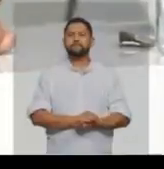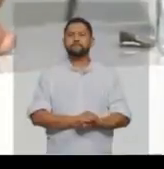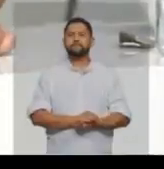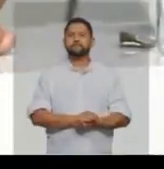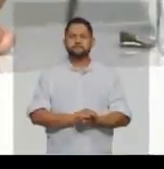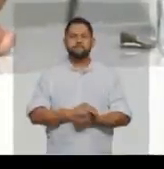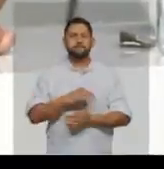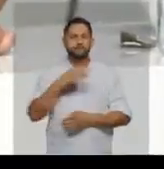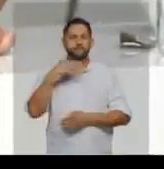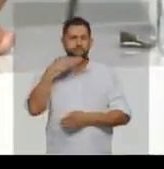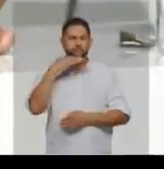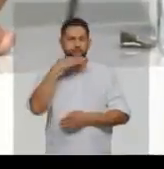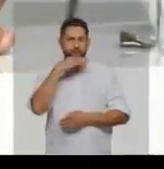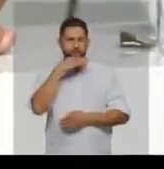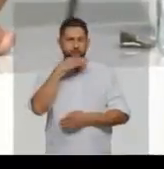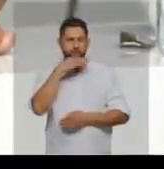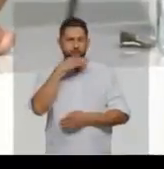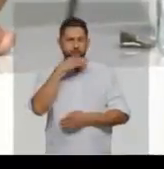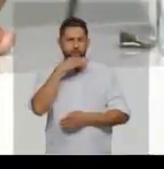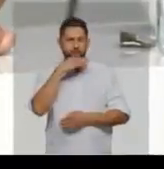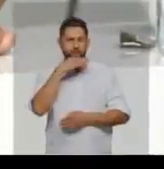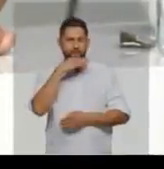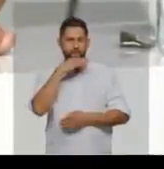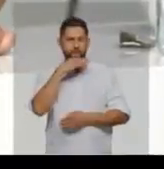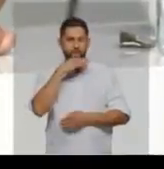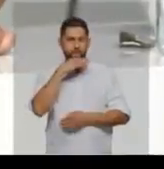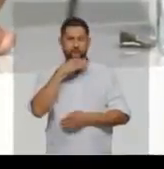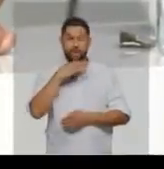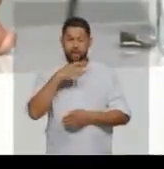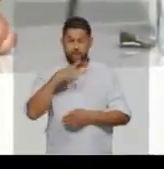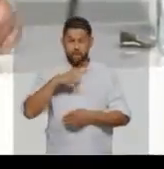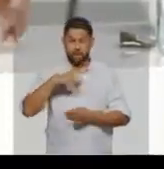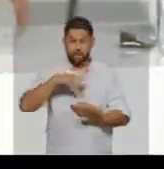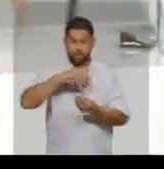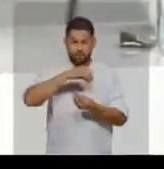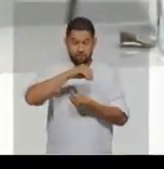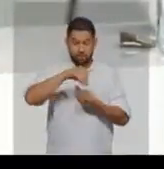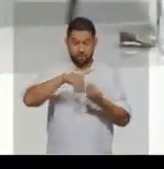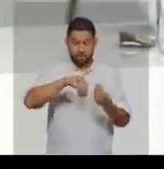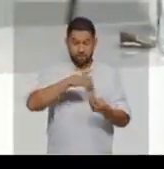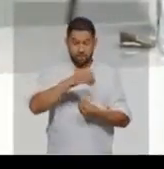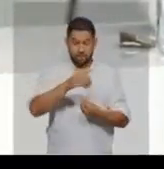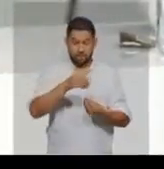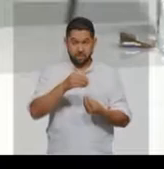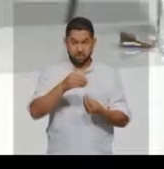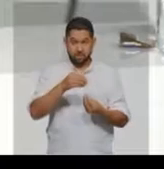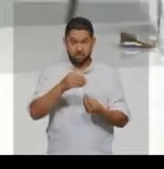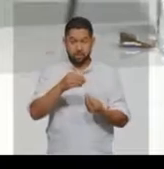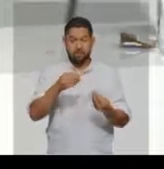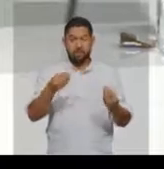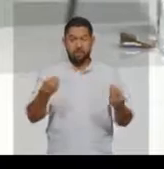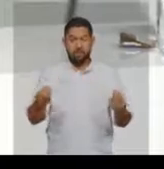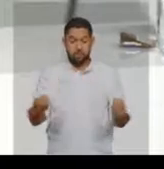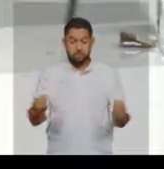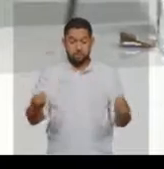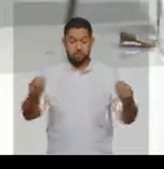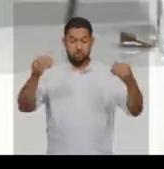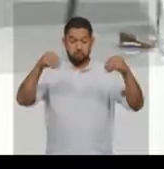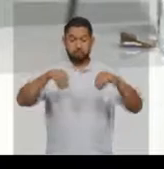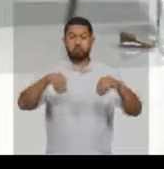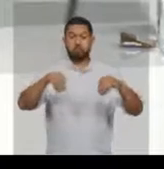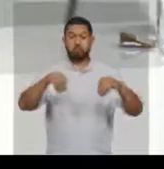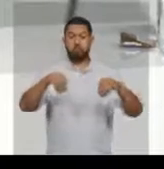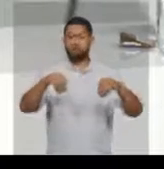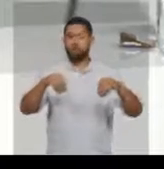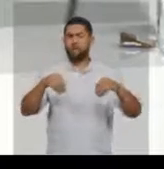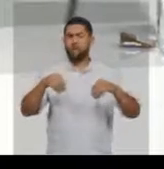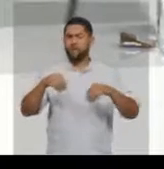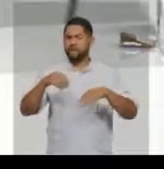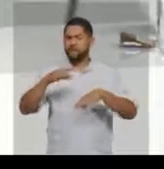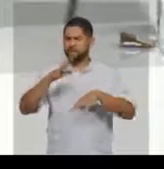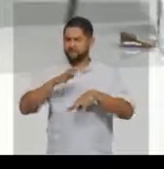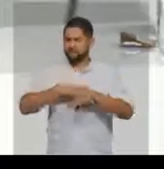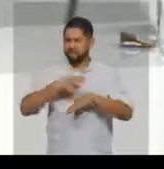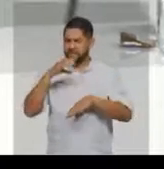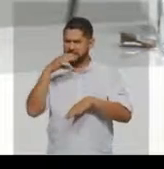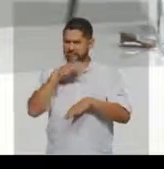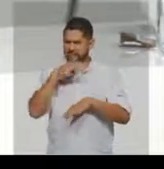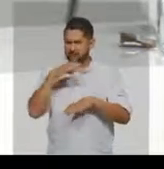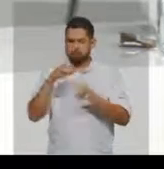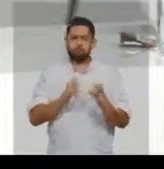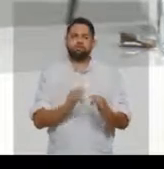Então, olha só, gente, observe que essa reação, ela aconteceu de uma forma com muito mais energia, né? Muito